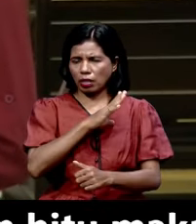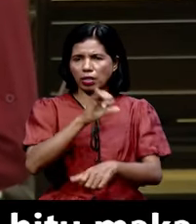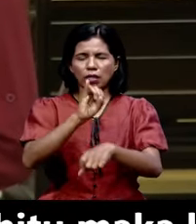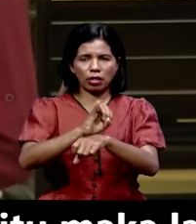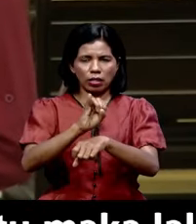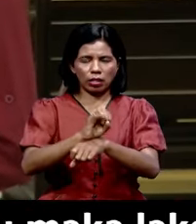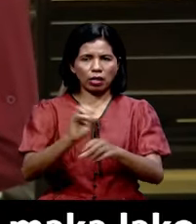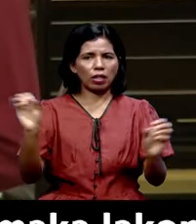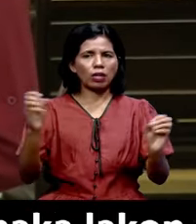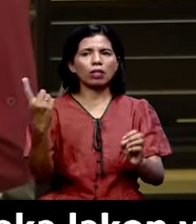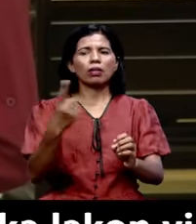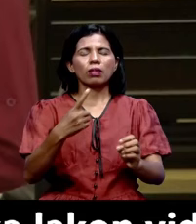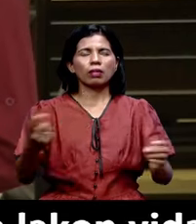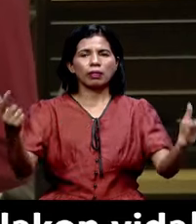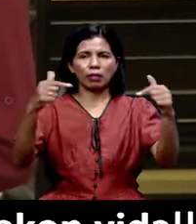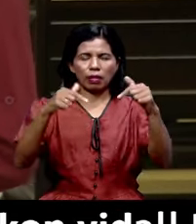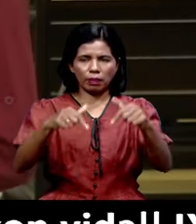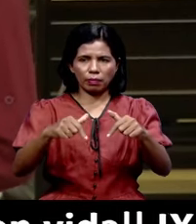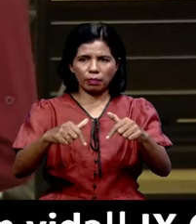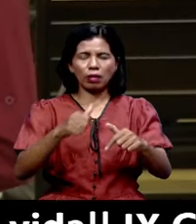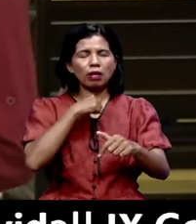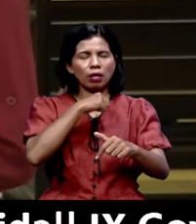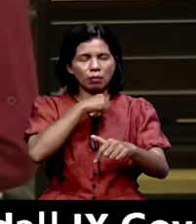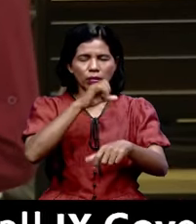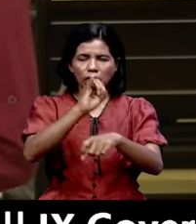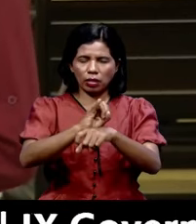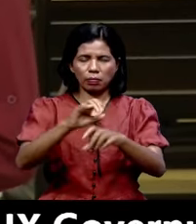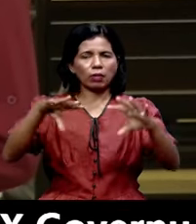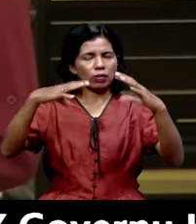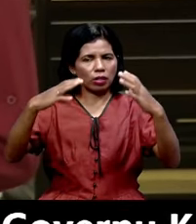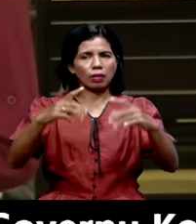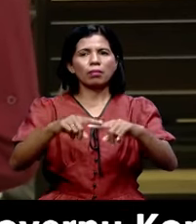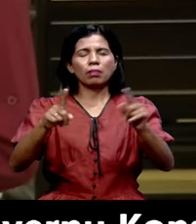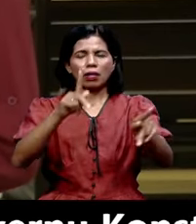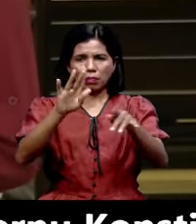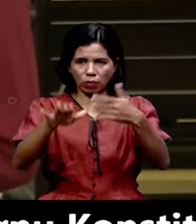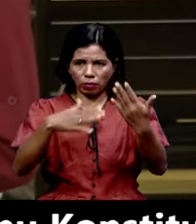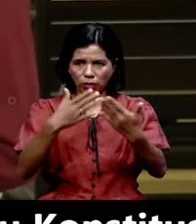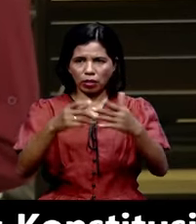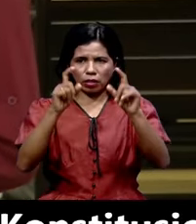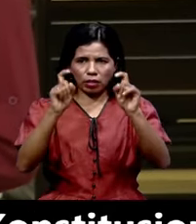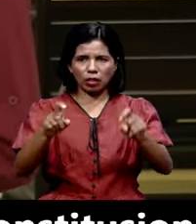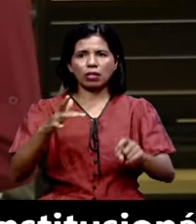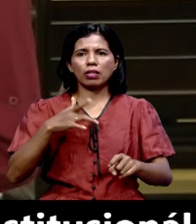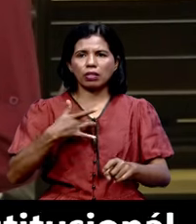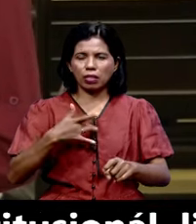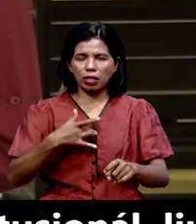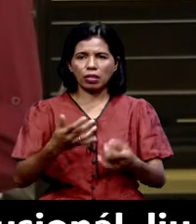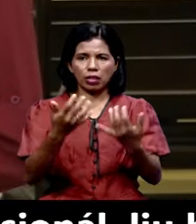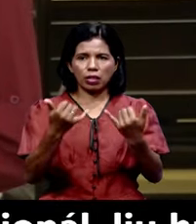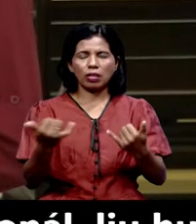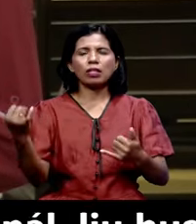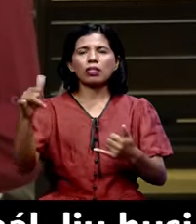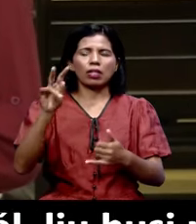os pertence ba mu paroco det ka ba conselho det mas besrani hototo tem que sente kata ida ne